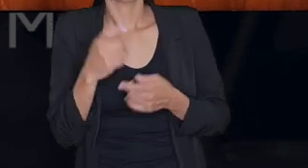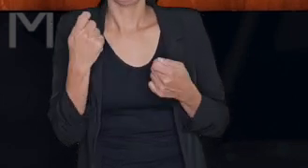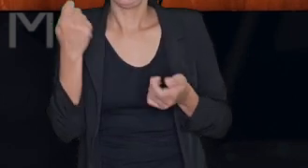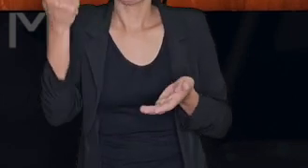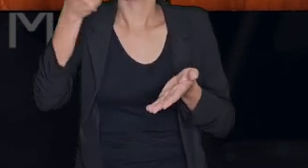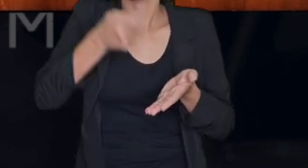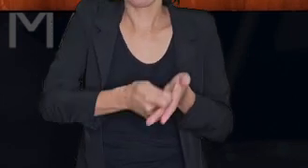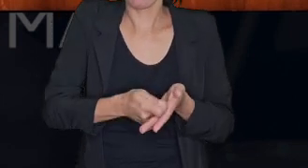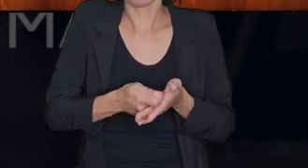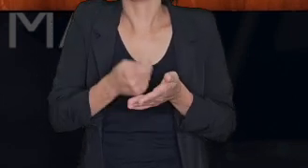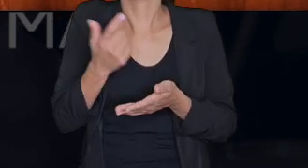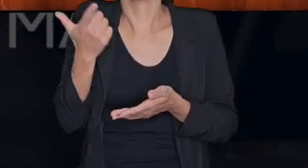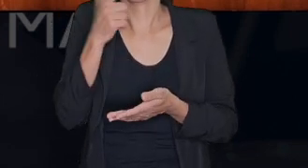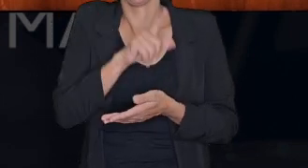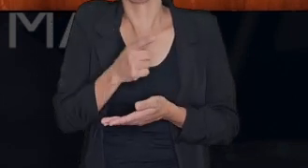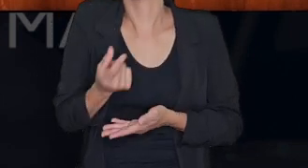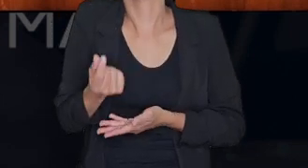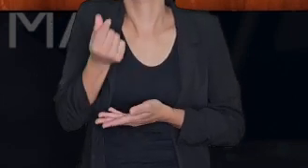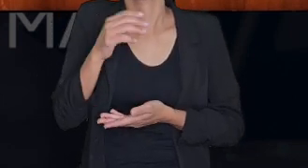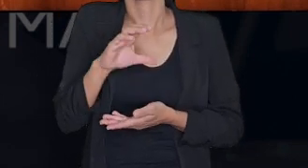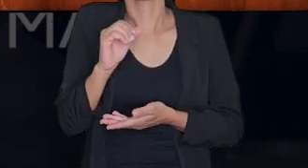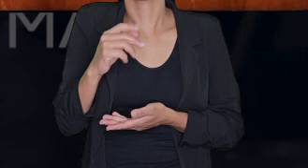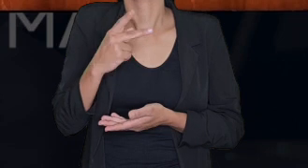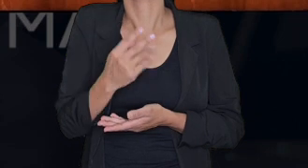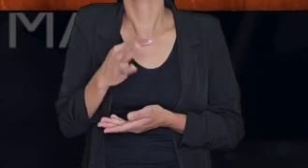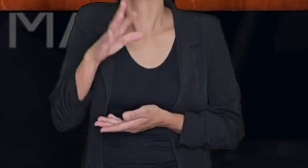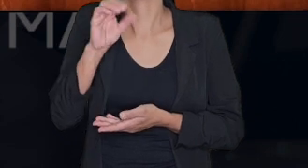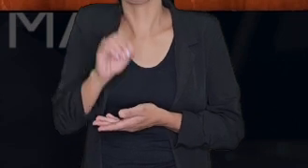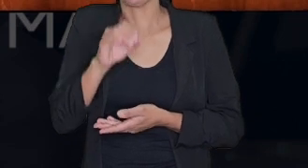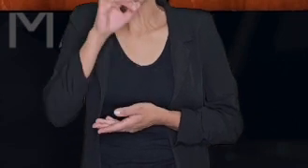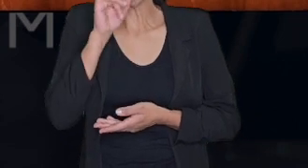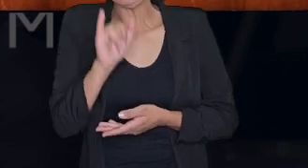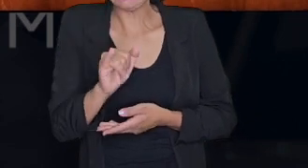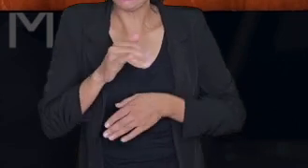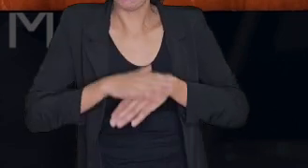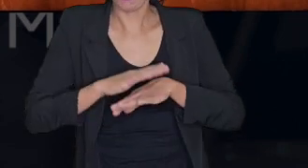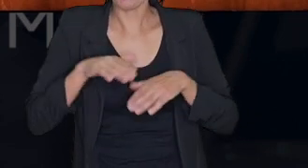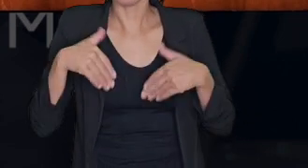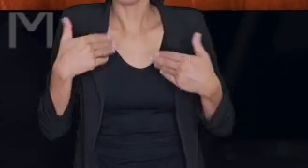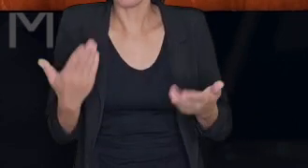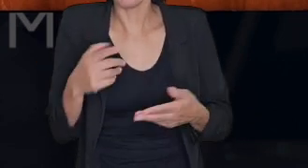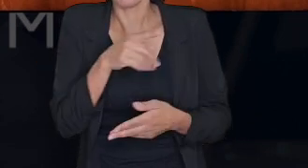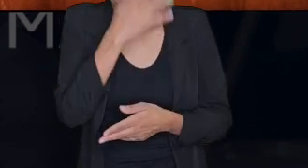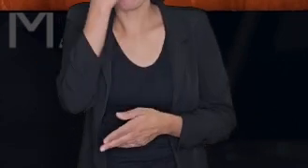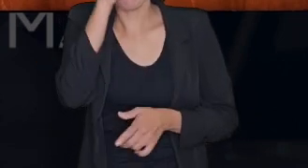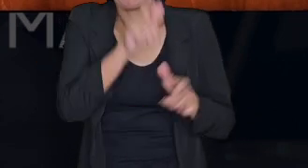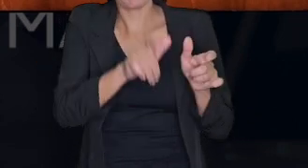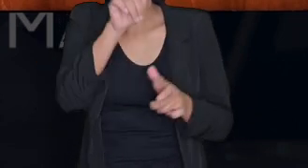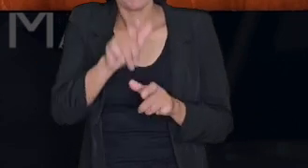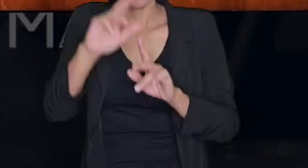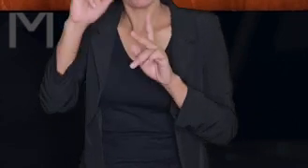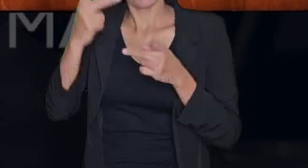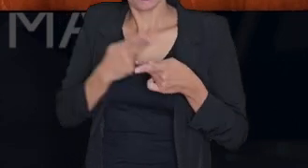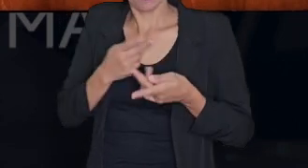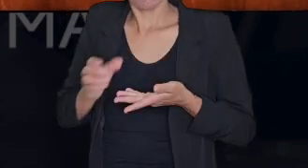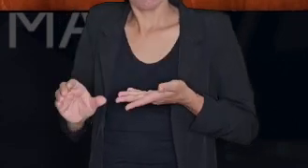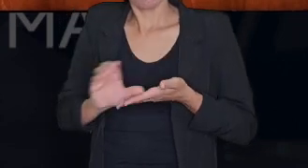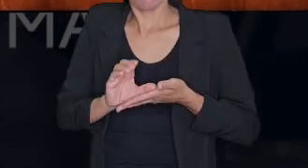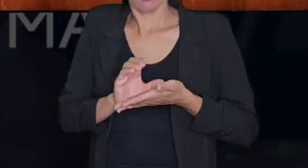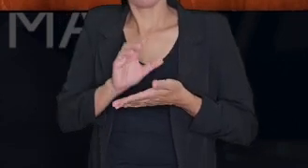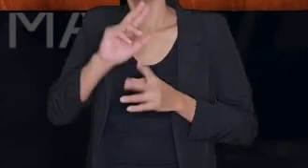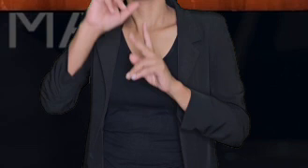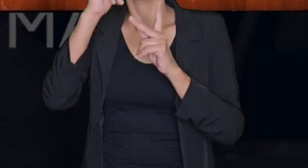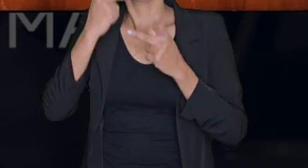capital? Sim, vai ter que pagar um DARF referente ao ganho de capital. Se e quando os herdeiros,